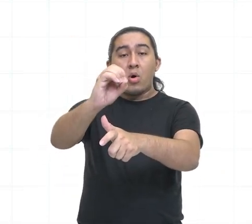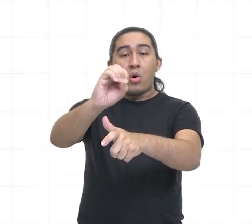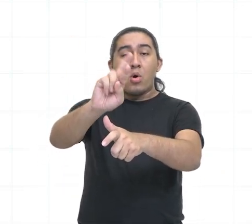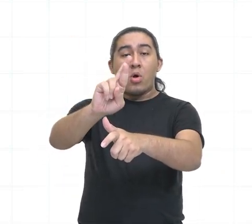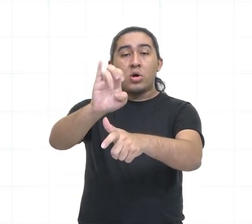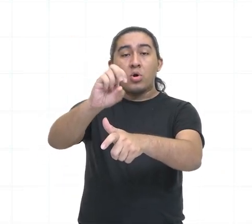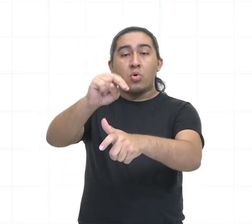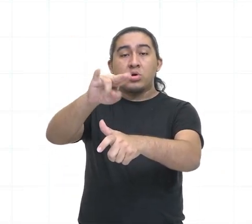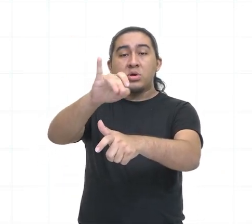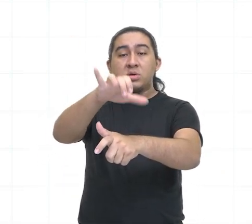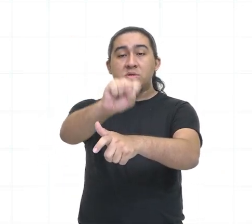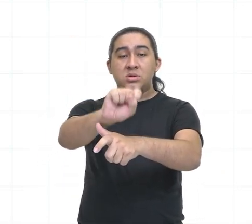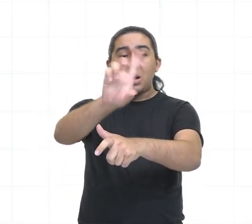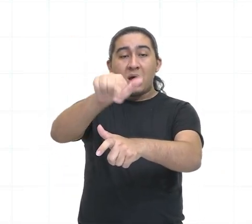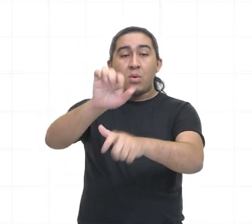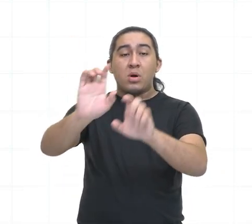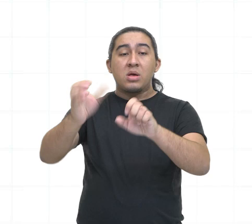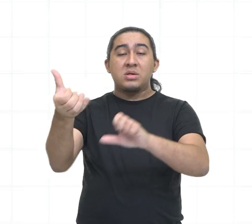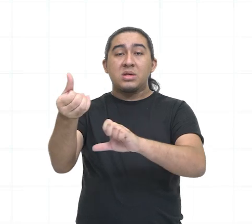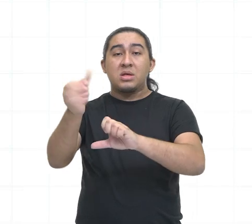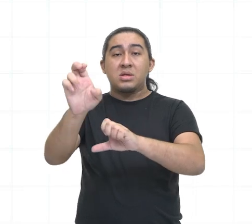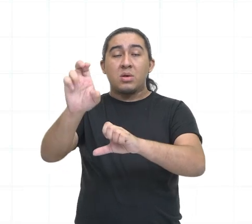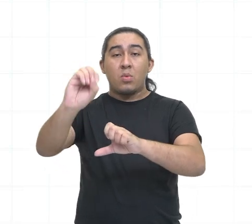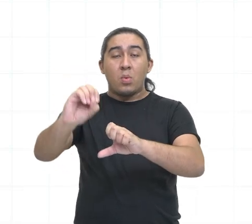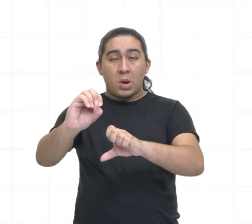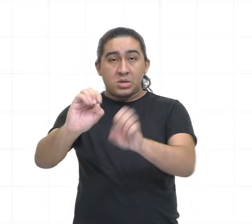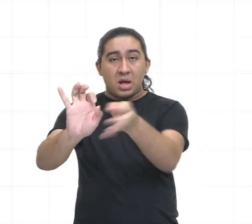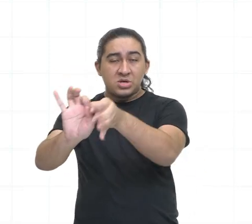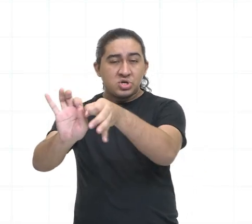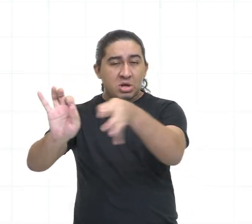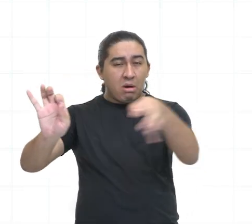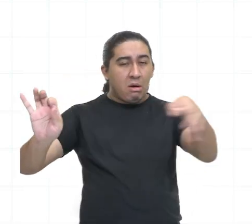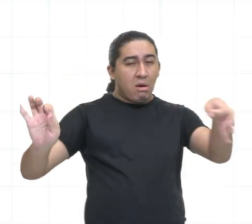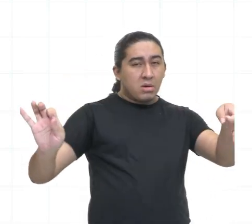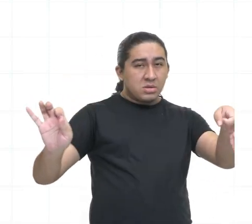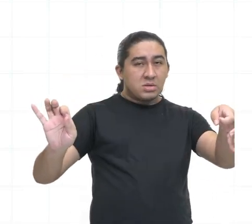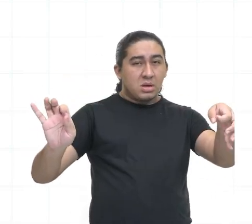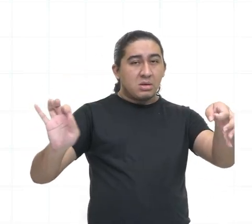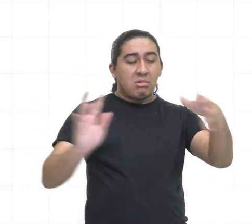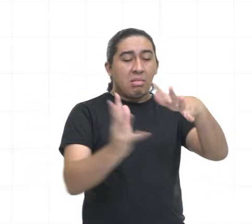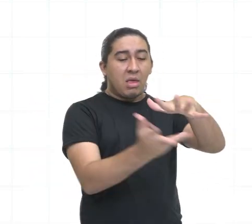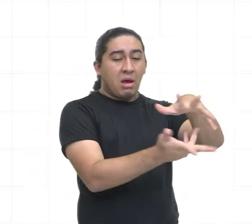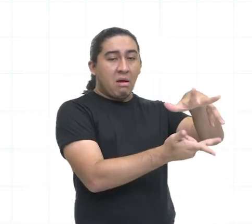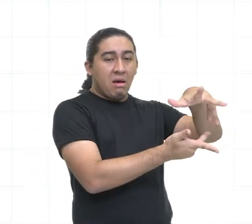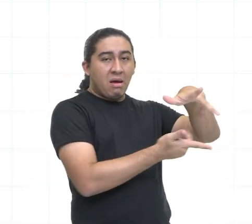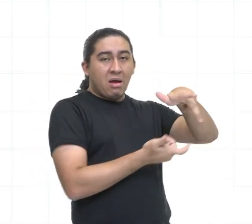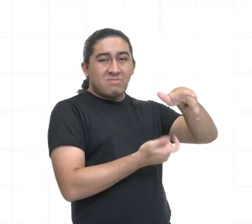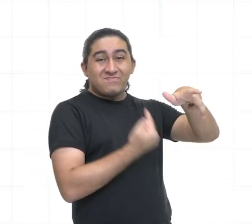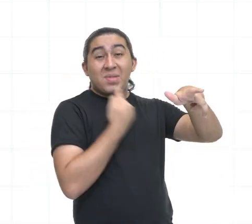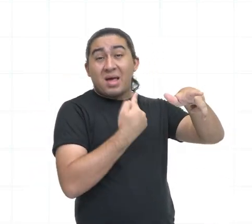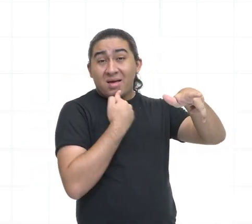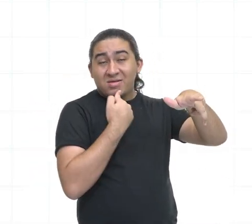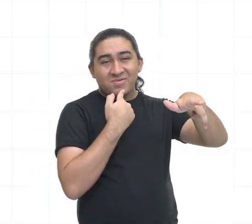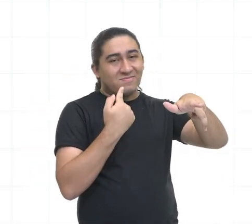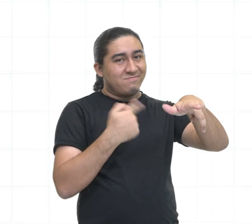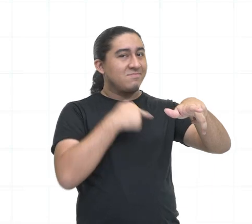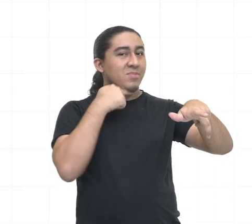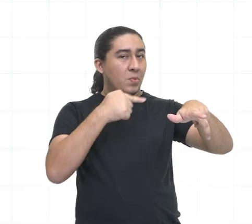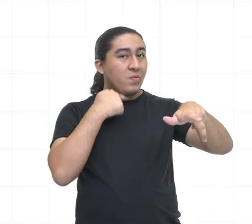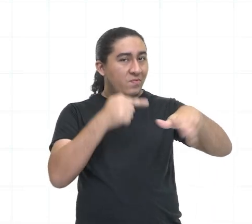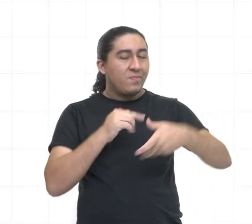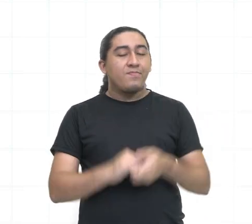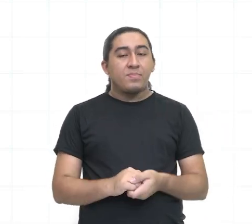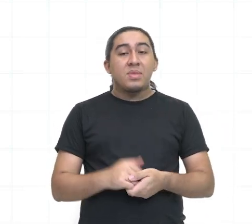de 650 anos-luz da Terra. Tá? Bem pertinho. Brincadeira, gente, olha só. Para